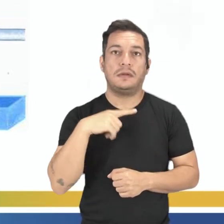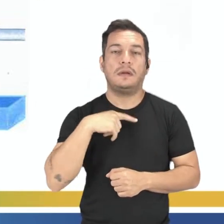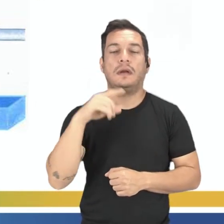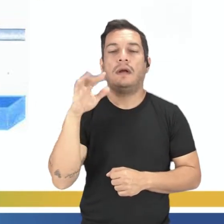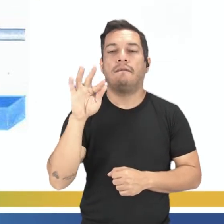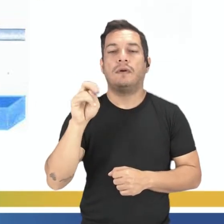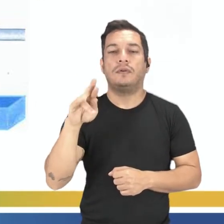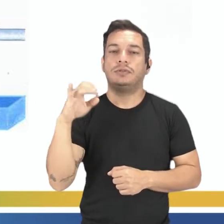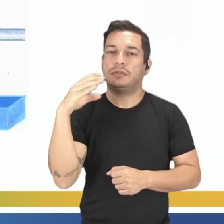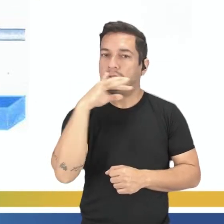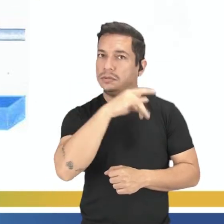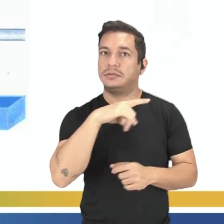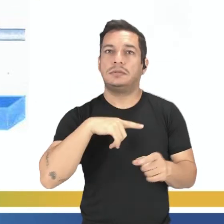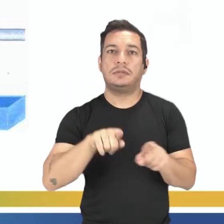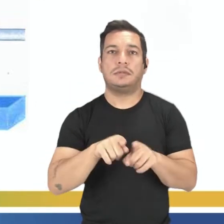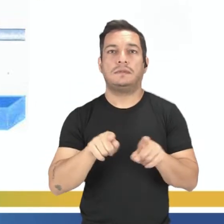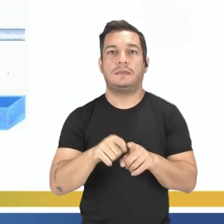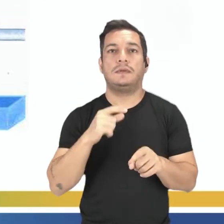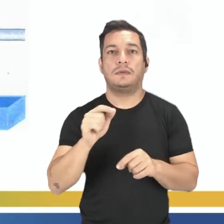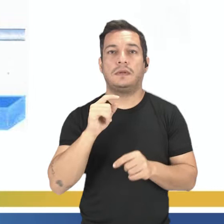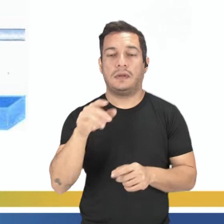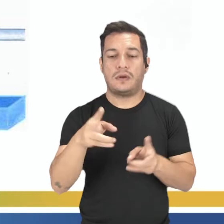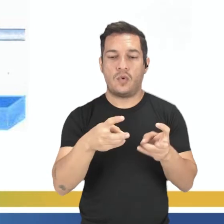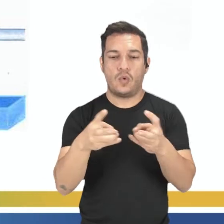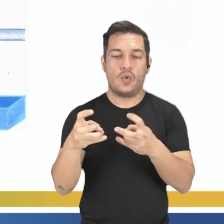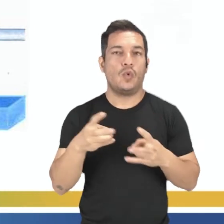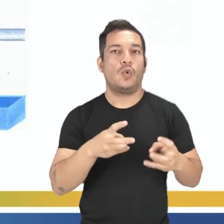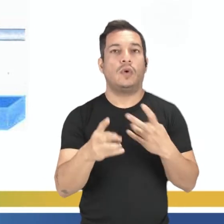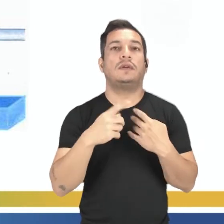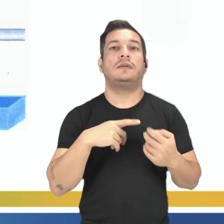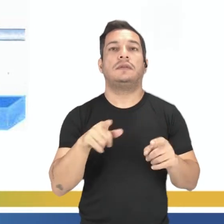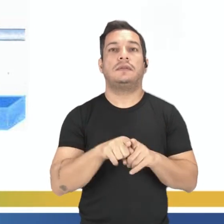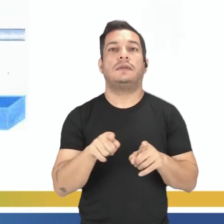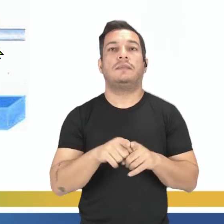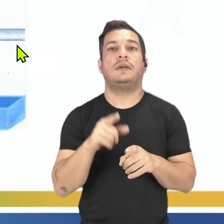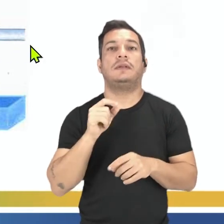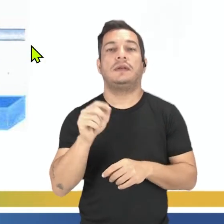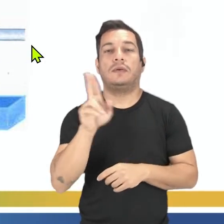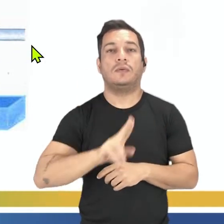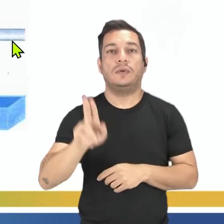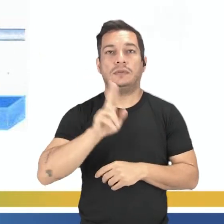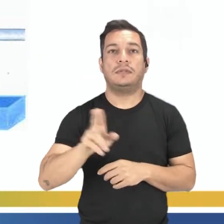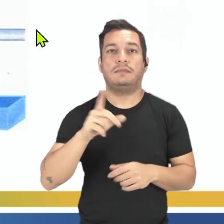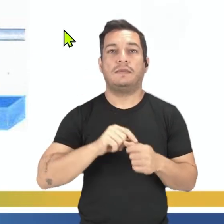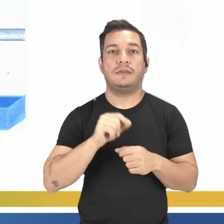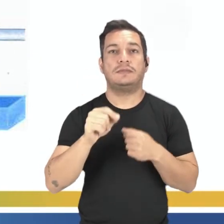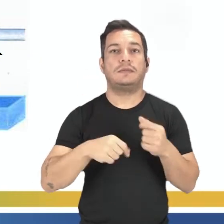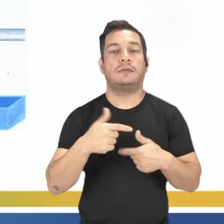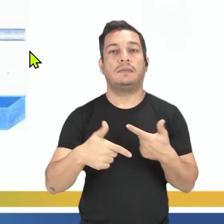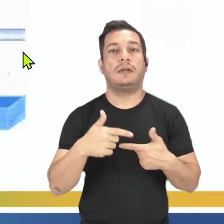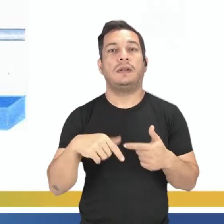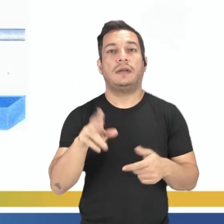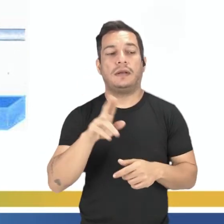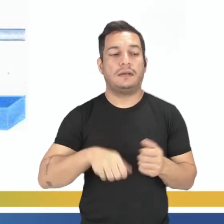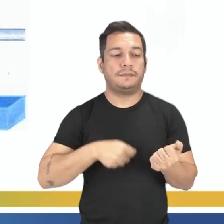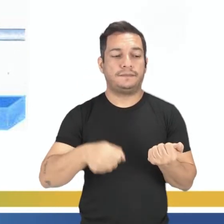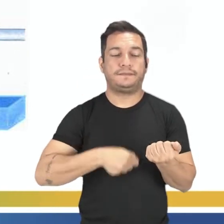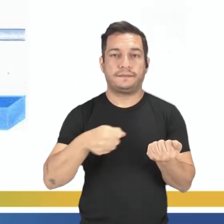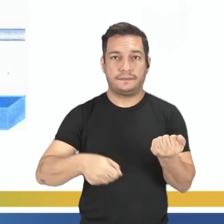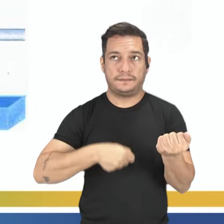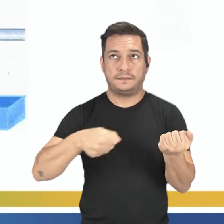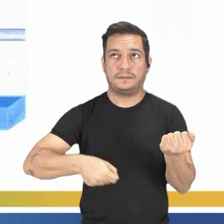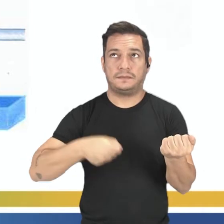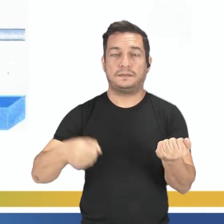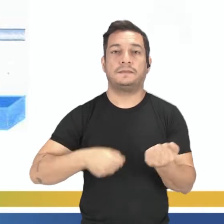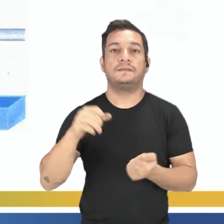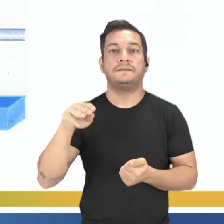fonte quente, a energia é tirada da fonte quente, parte dessa energia é usada para realizar o trabalho, que é a parte útil da máquina, e